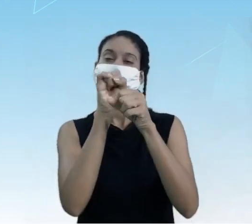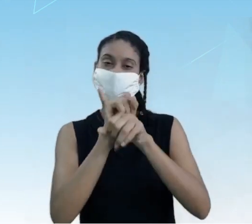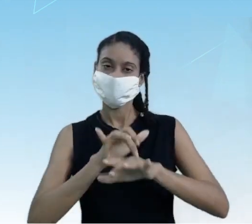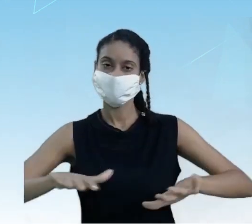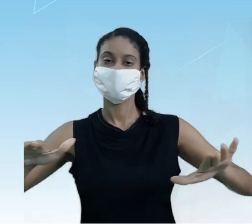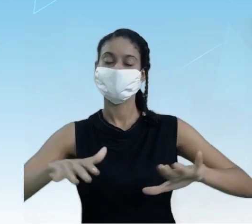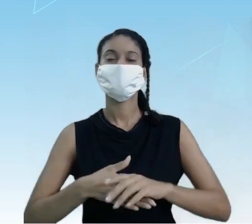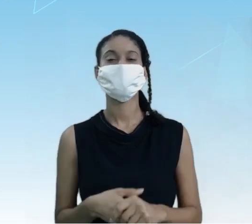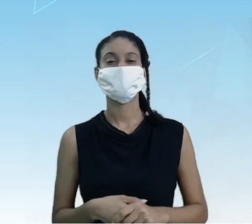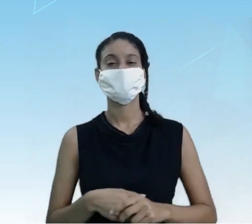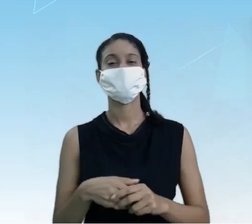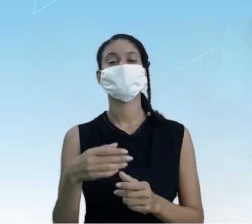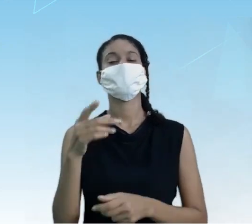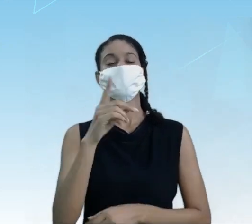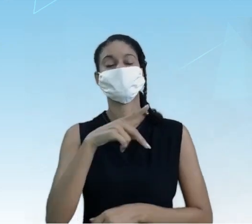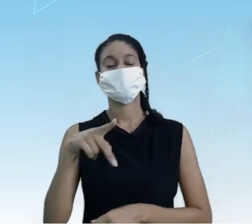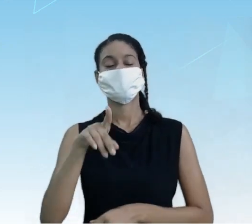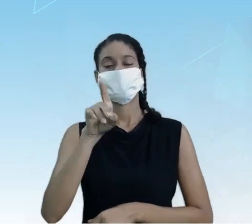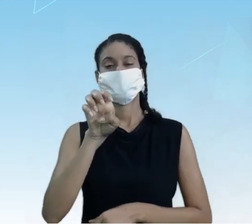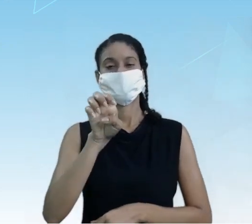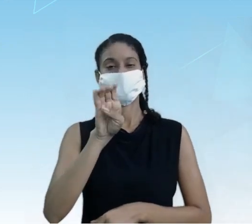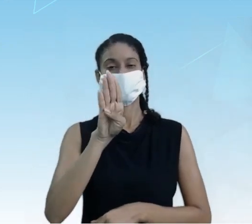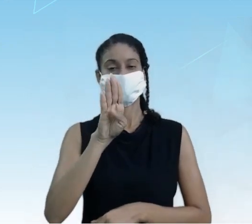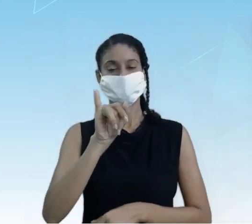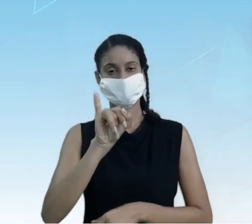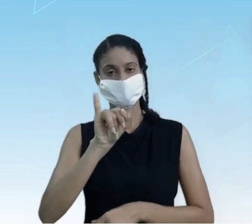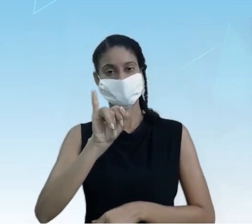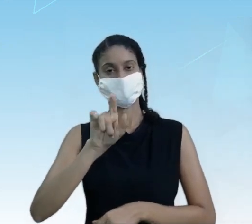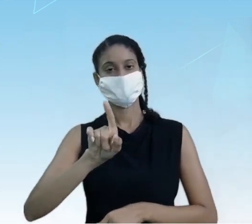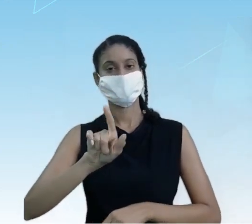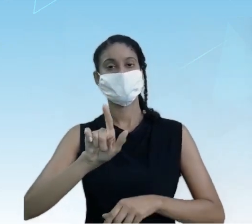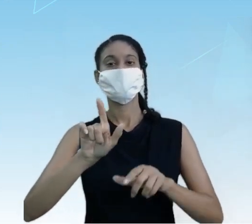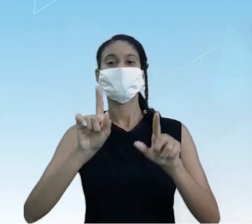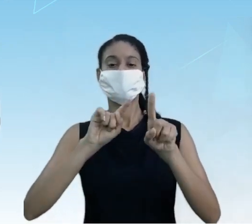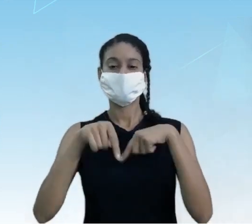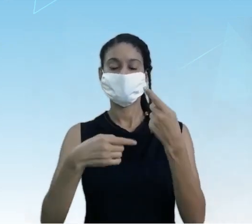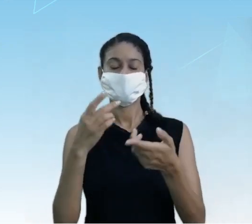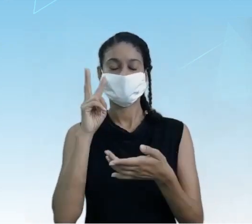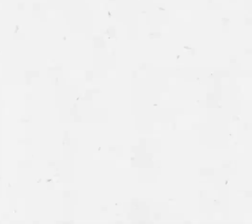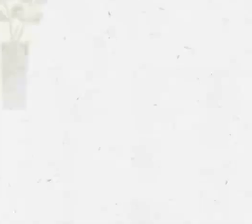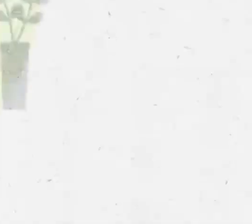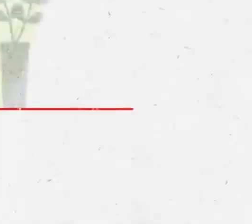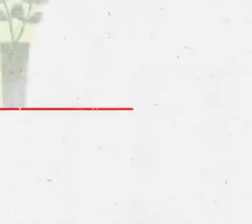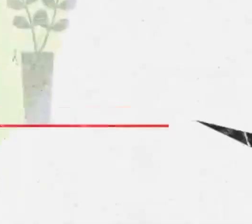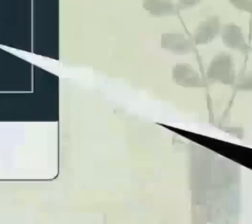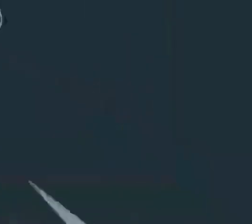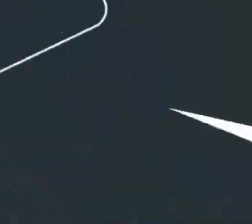expansão. Eu sou Gabi Fox e a gente se vê na próxima aula. Bye, bye!